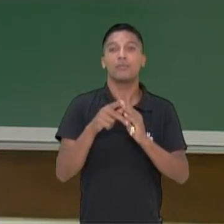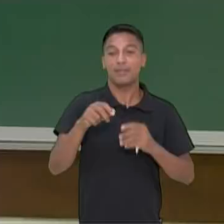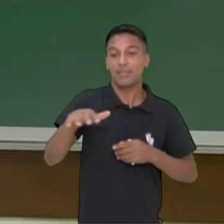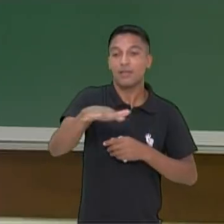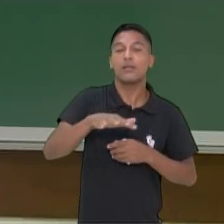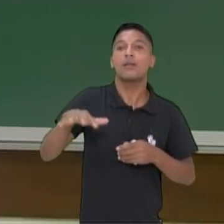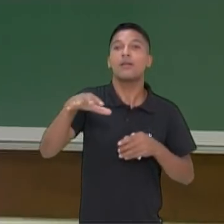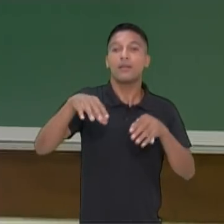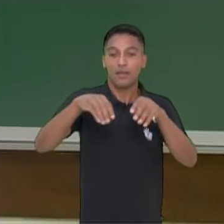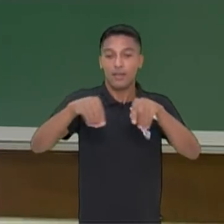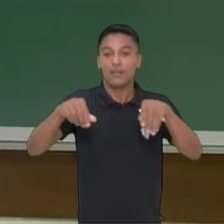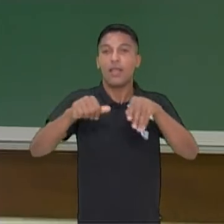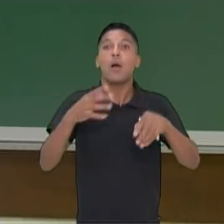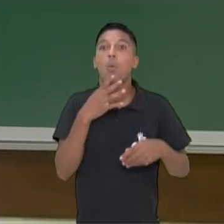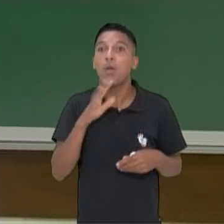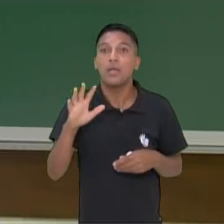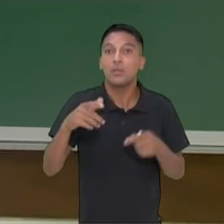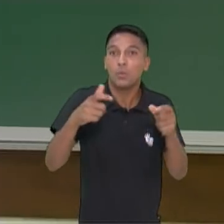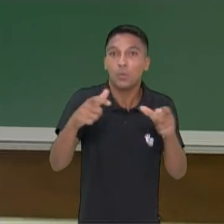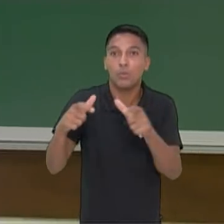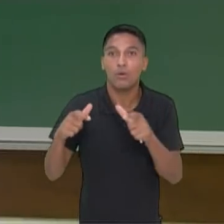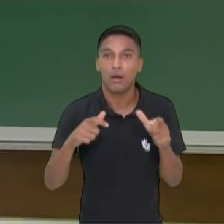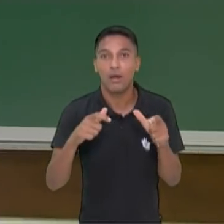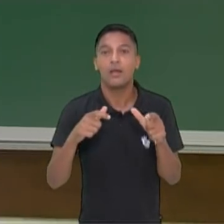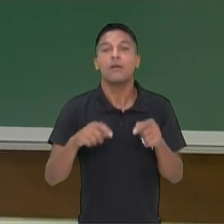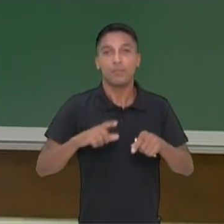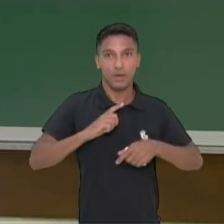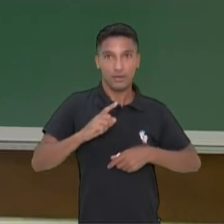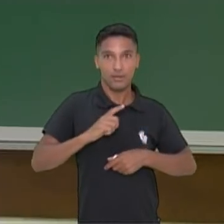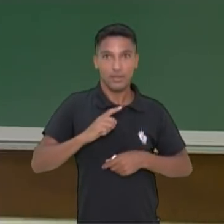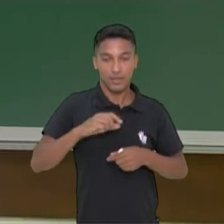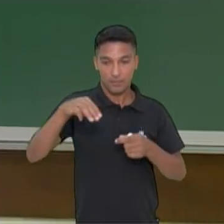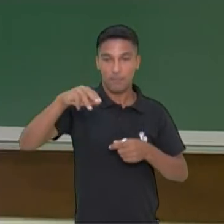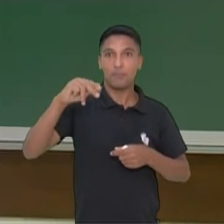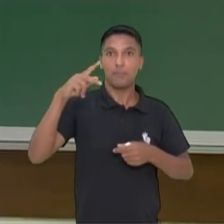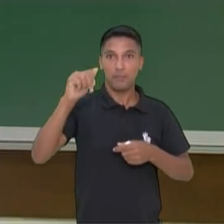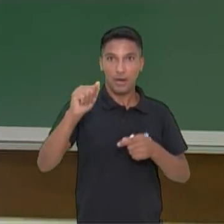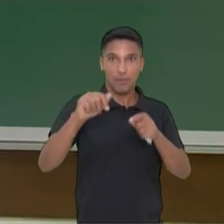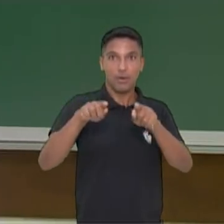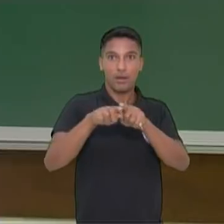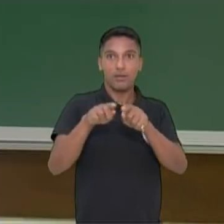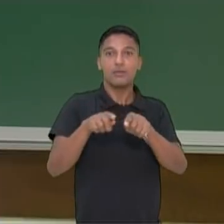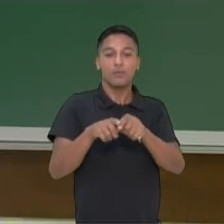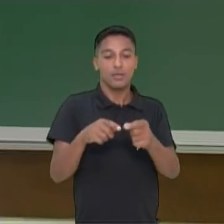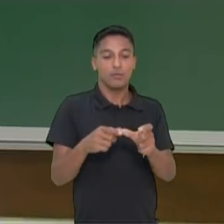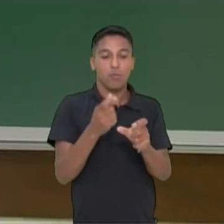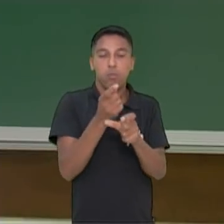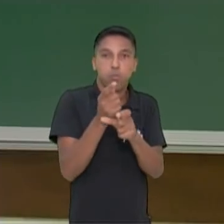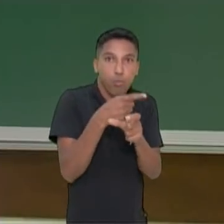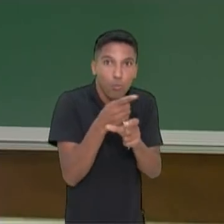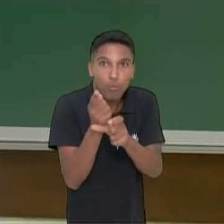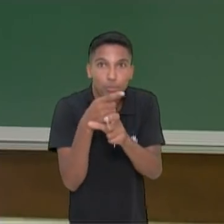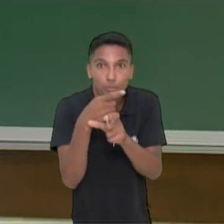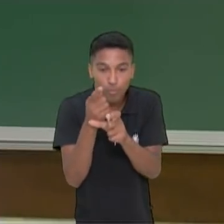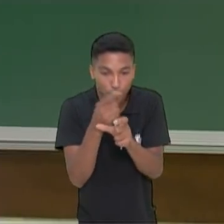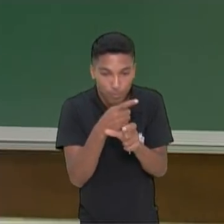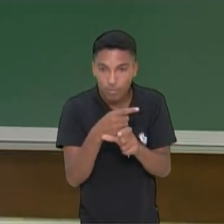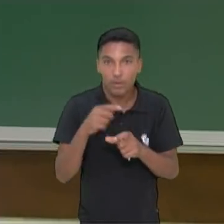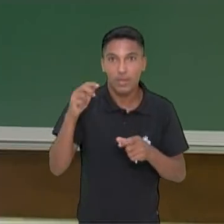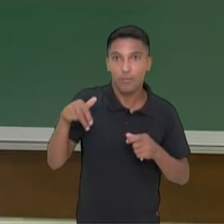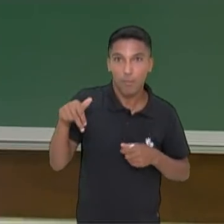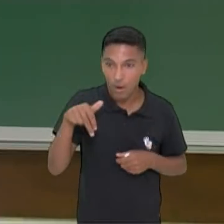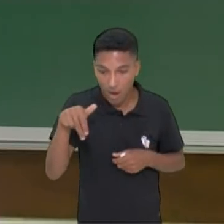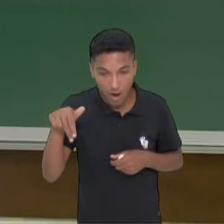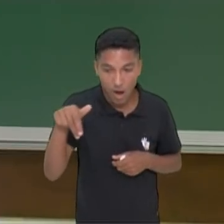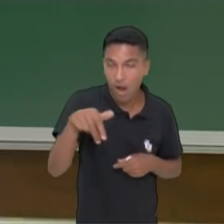terras desconhecidas, com o auxílio de um mapa topográfico e uma bússola. A gente até falou bastante sobre